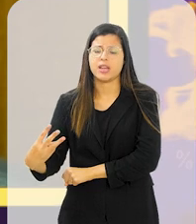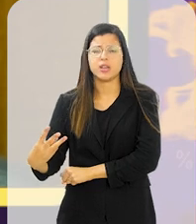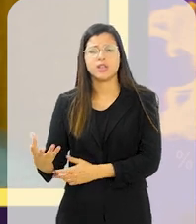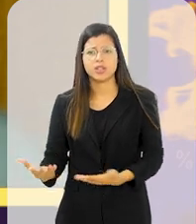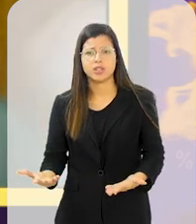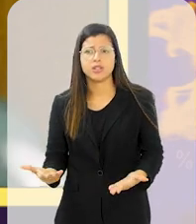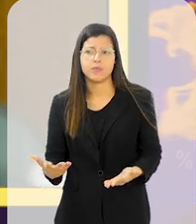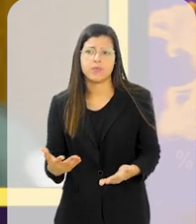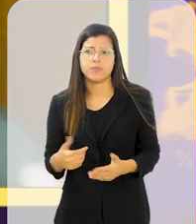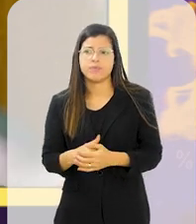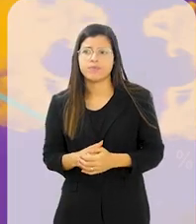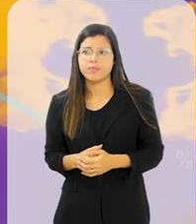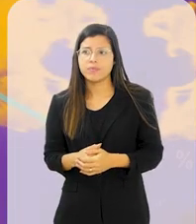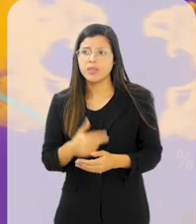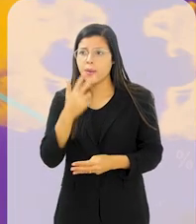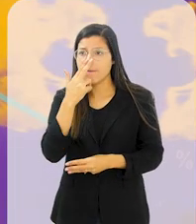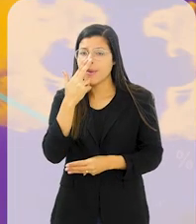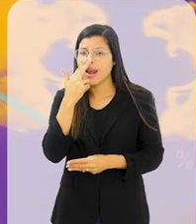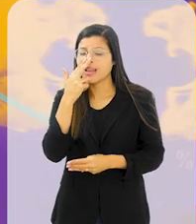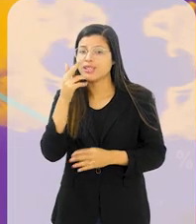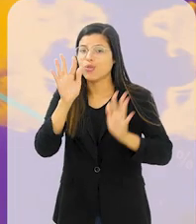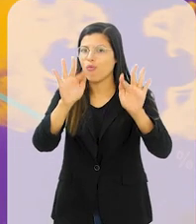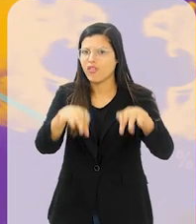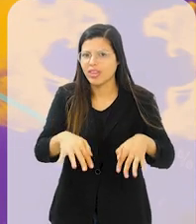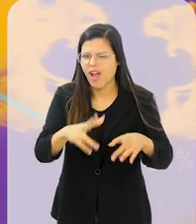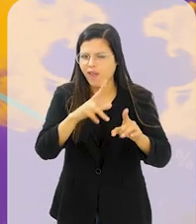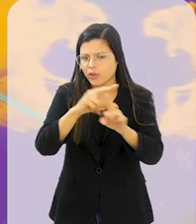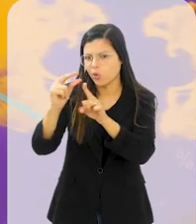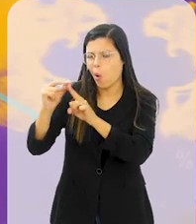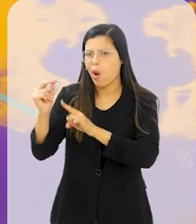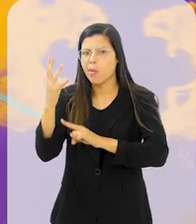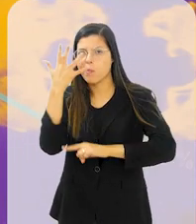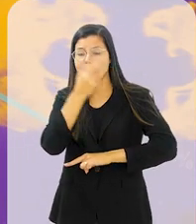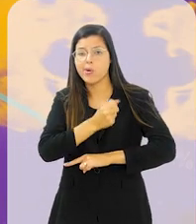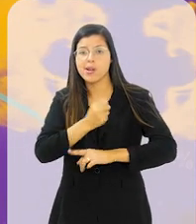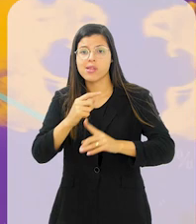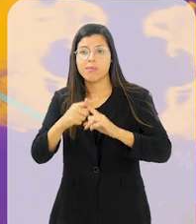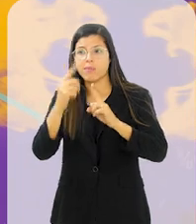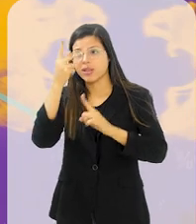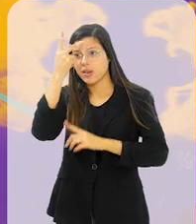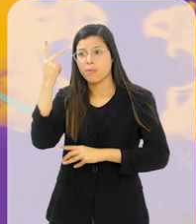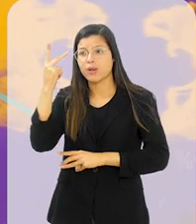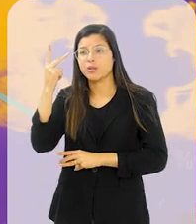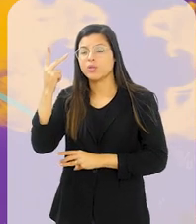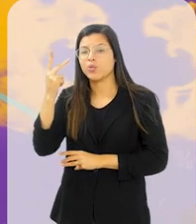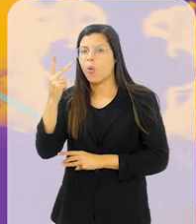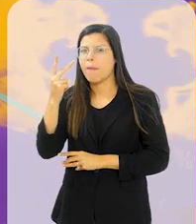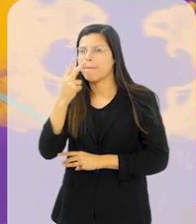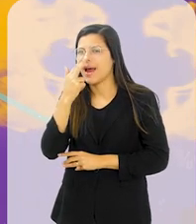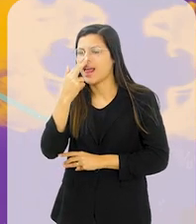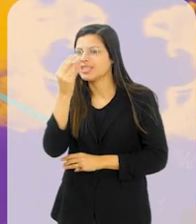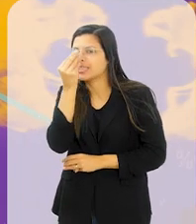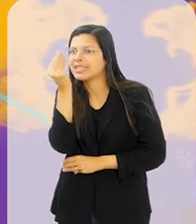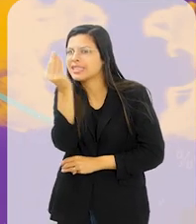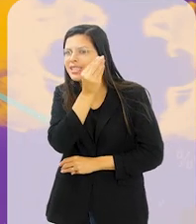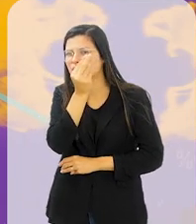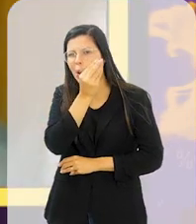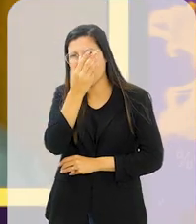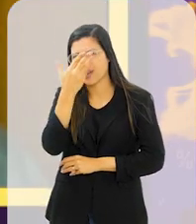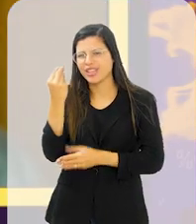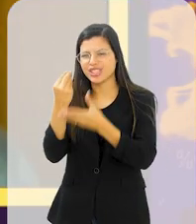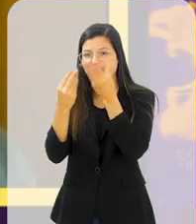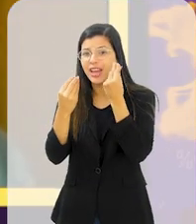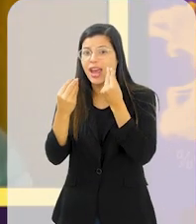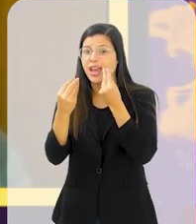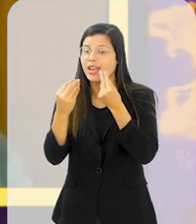Copa. É que, no final das contas, o quadro pintado é bonito, mas ninguém lembra ou escolhe não considerar os